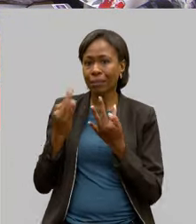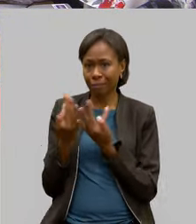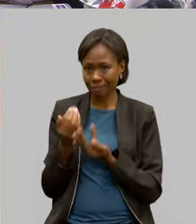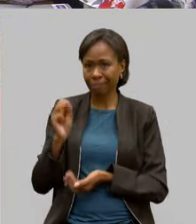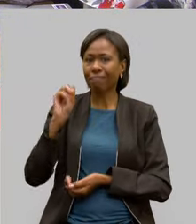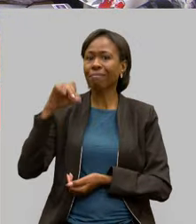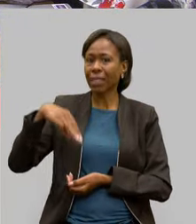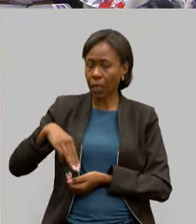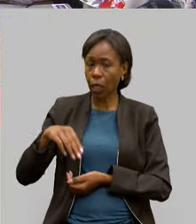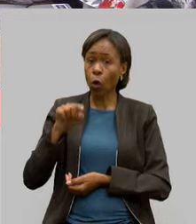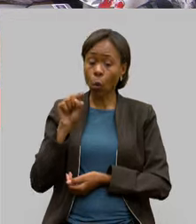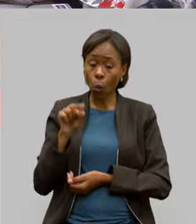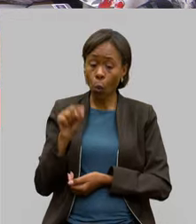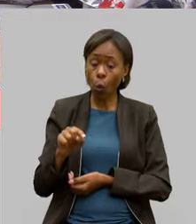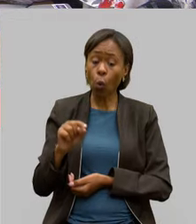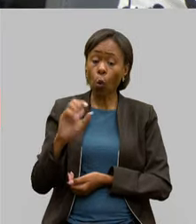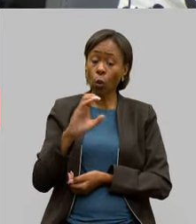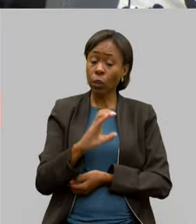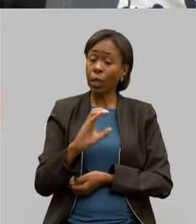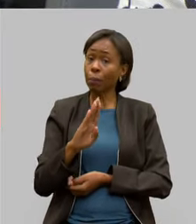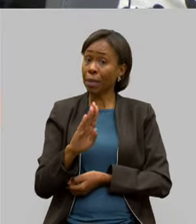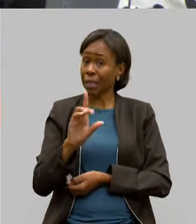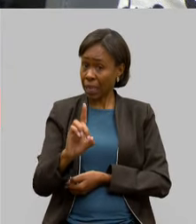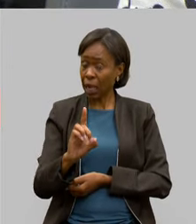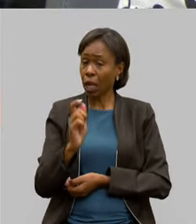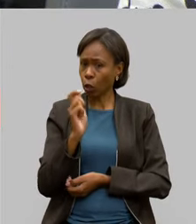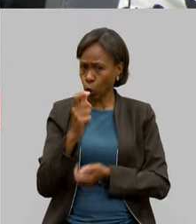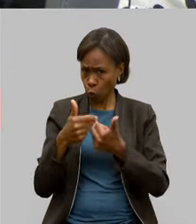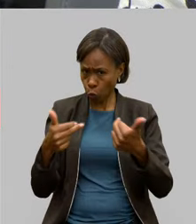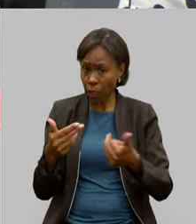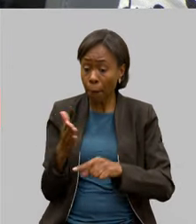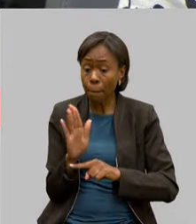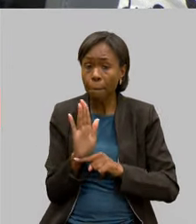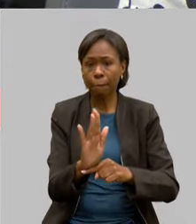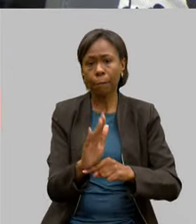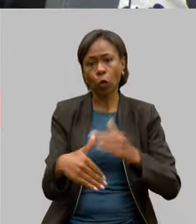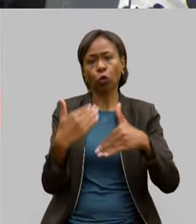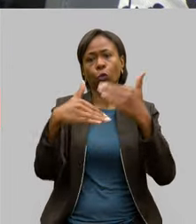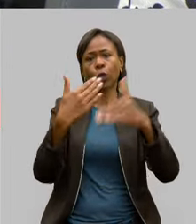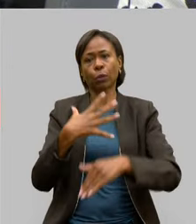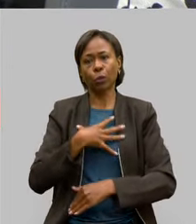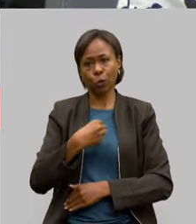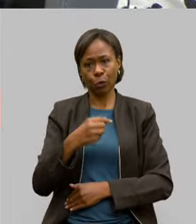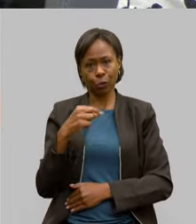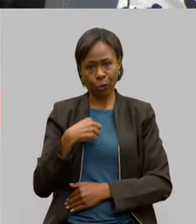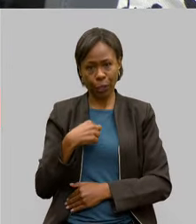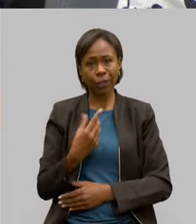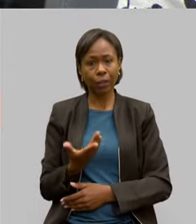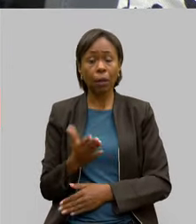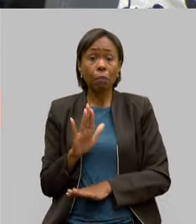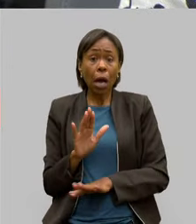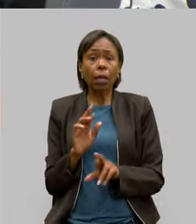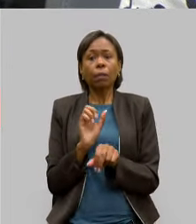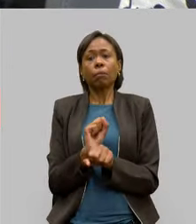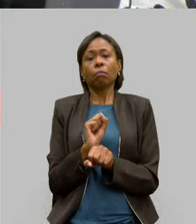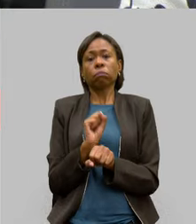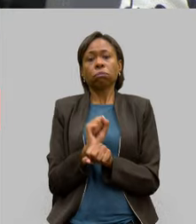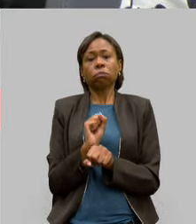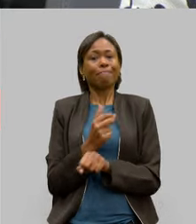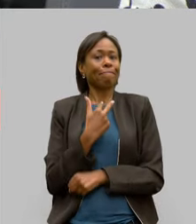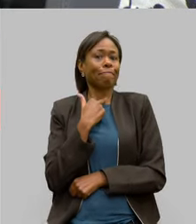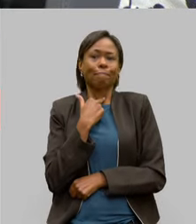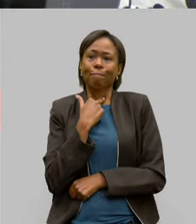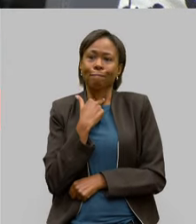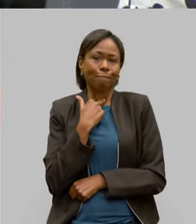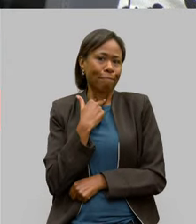o canabidiol transformou o desenvolvimento do meu filho né só só que a gente não pode esperar a gente não pode